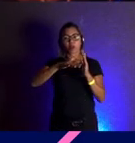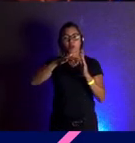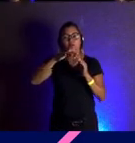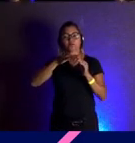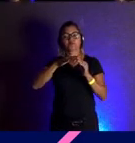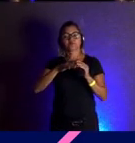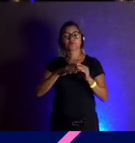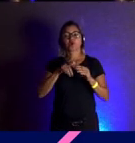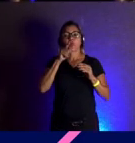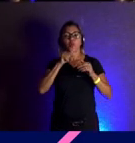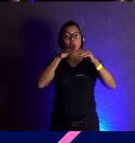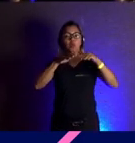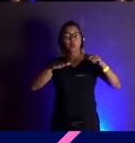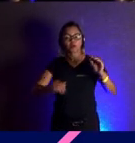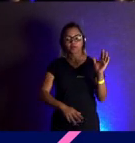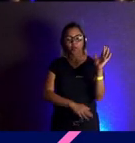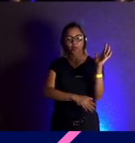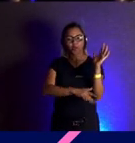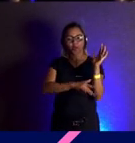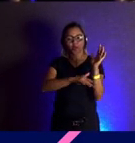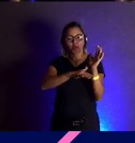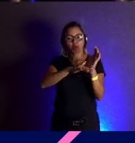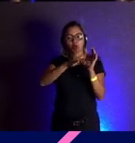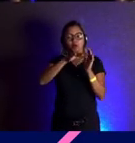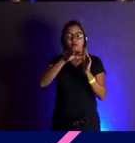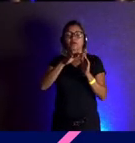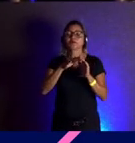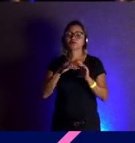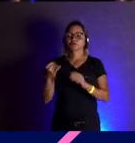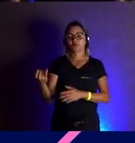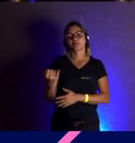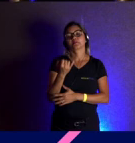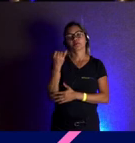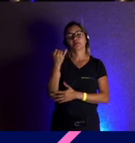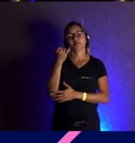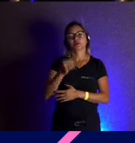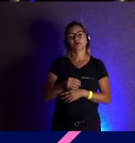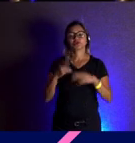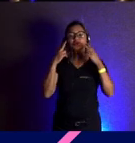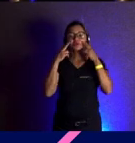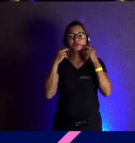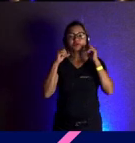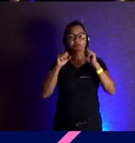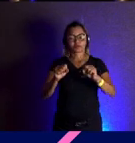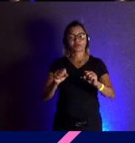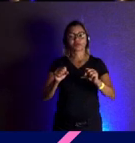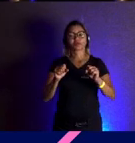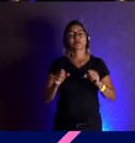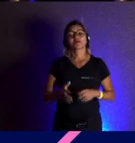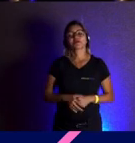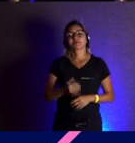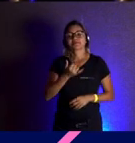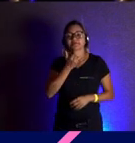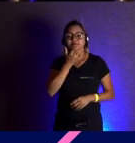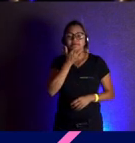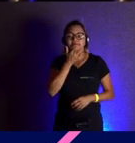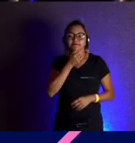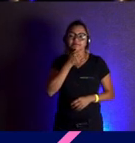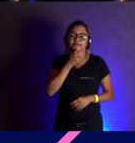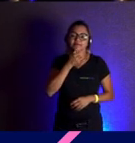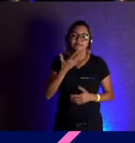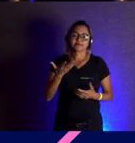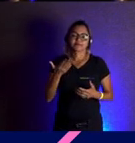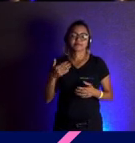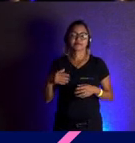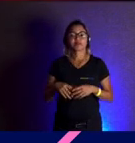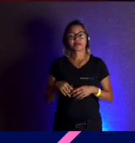Brasil, especificamente, né? Não se comportava no momento em outros estados, mas imagino que haja esse